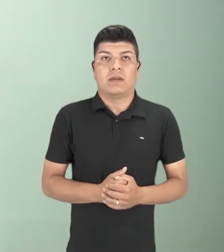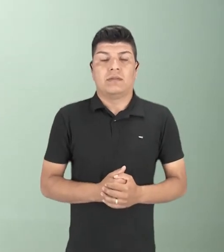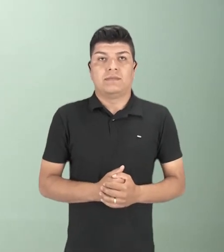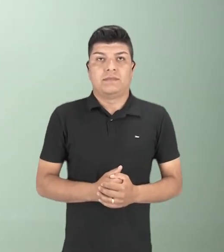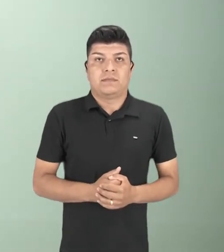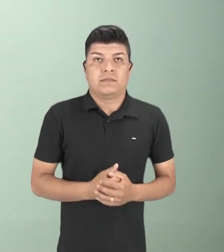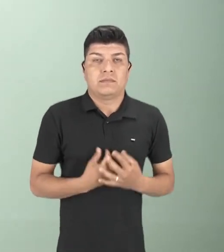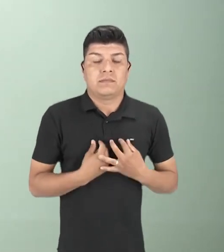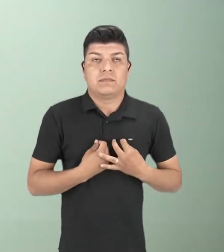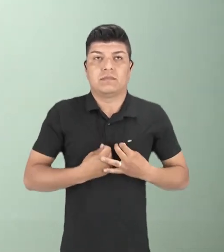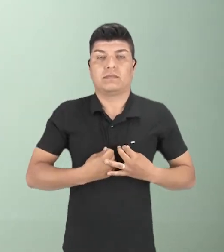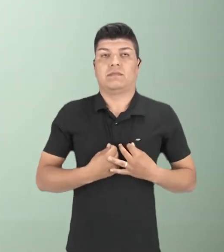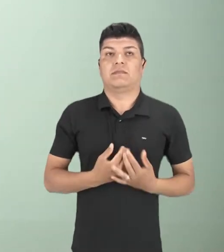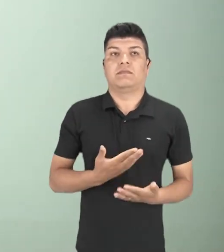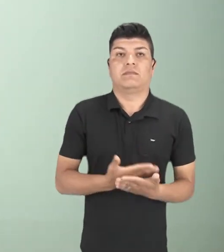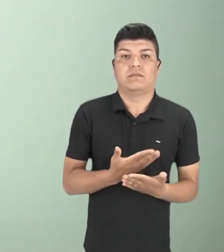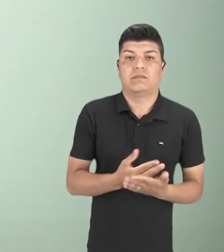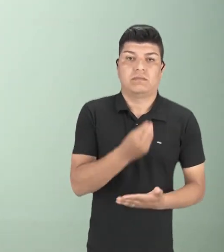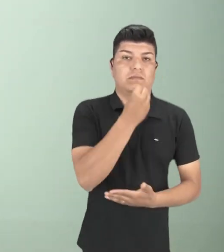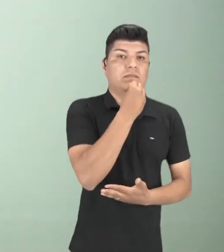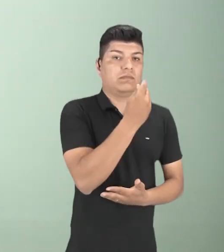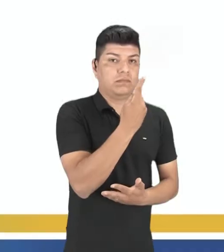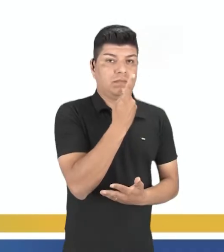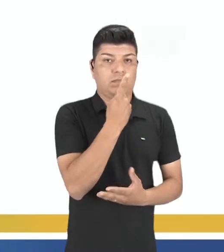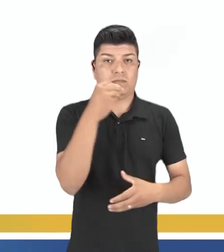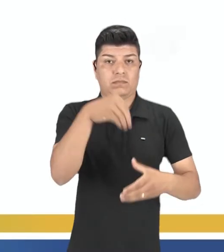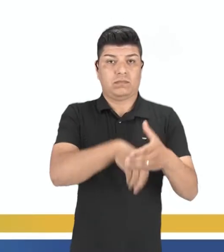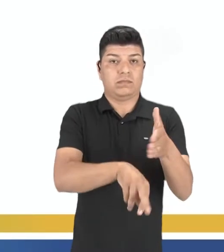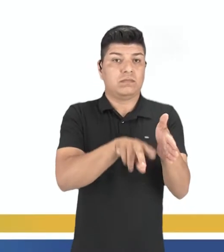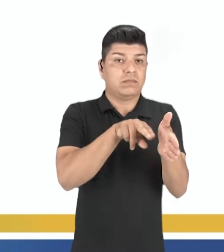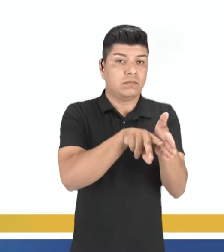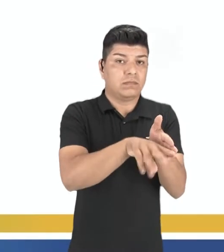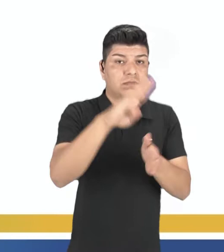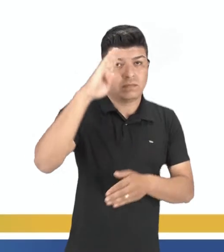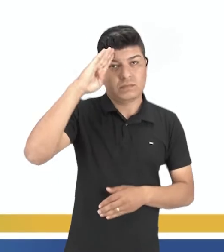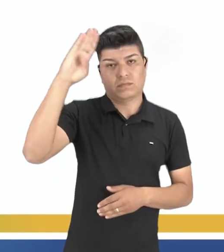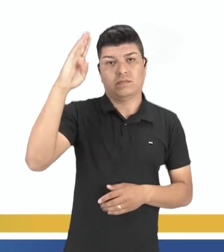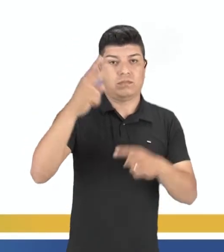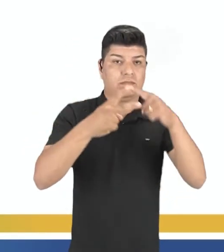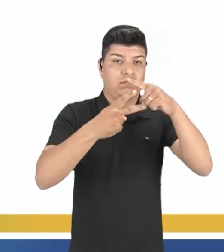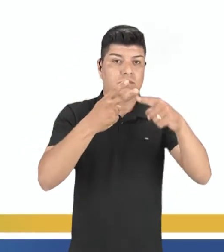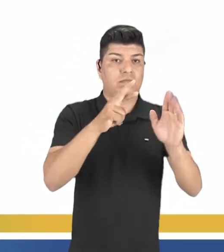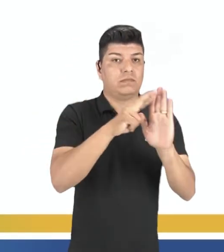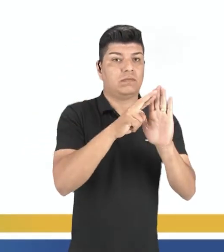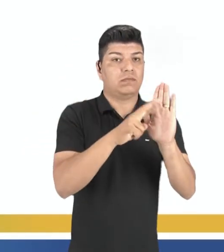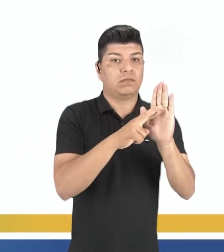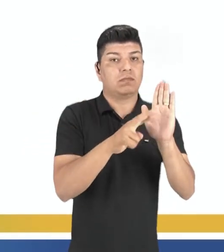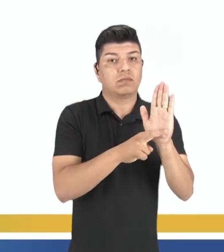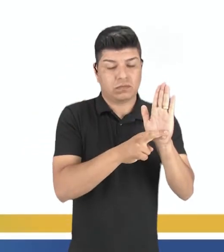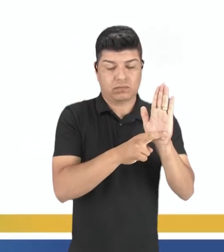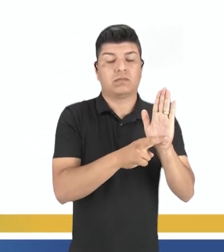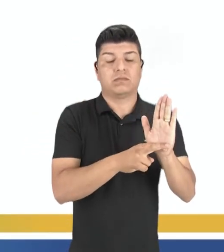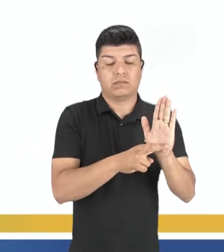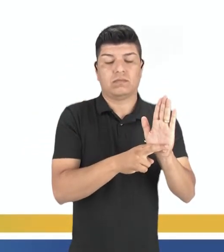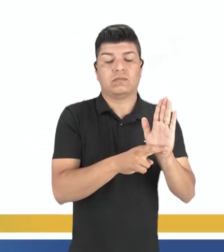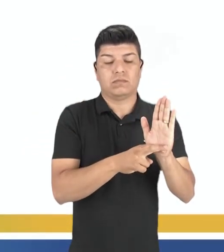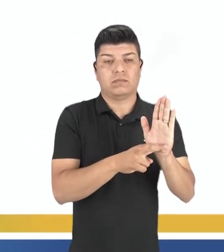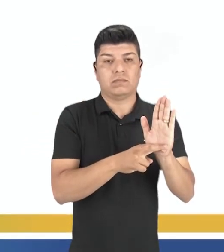Nesse caso, no estudo de probabilidade, a gente tem dentro da biologia principalmente duas regras, tá? Que a gente vai